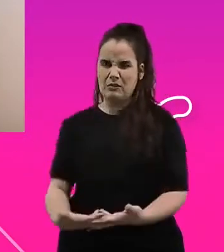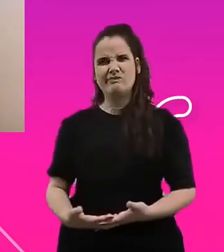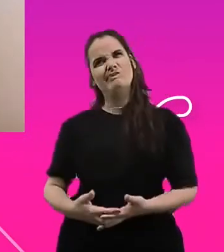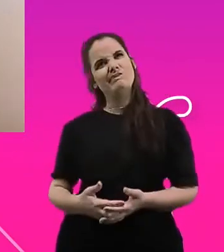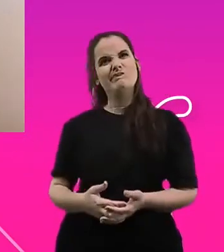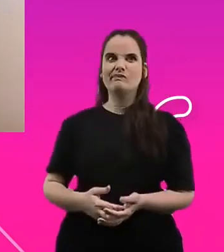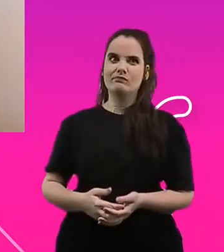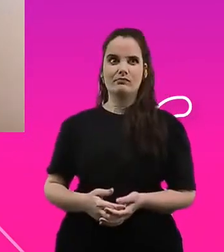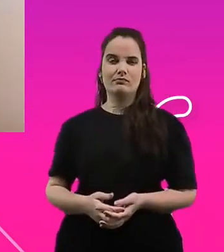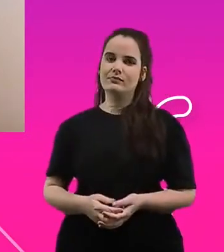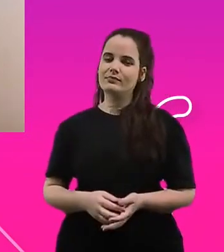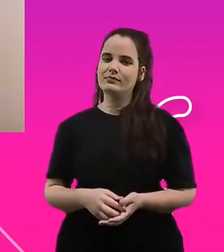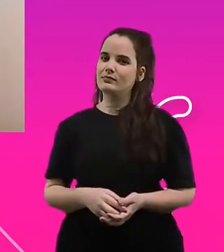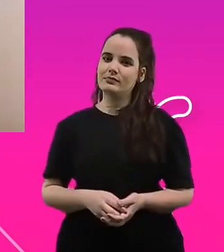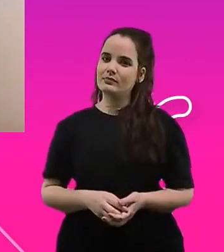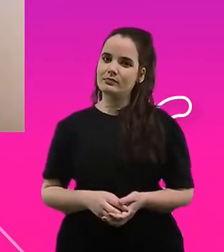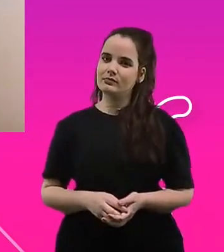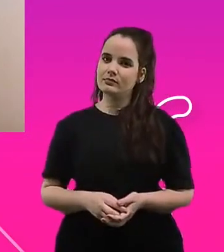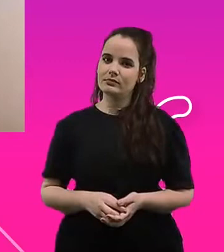normatizada, digamos assim.